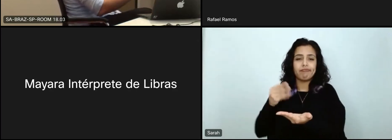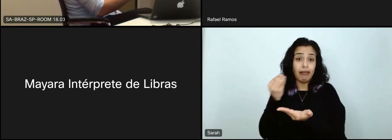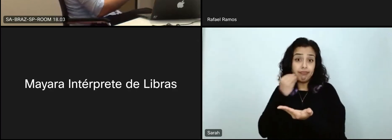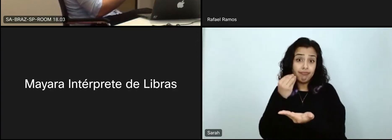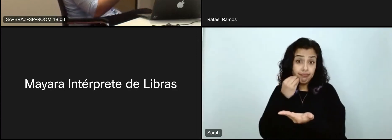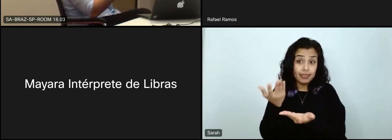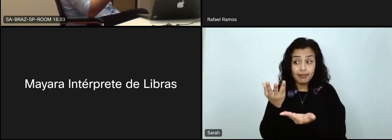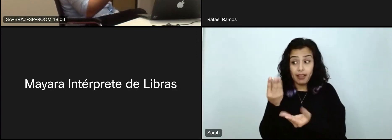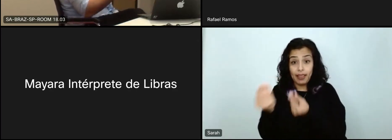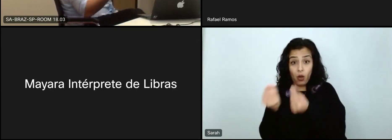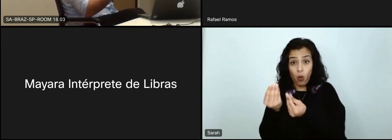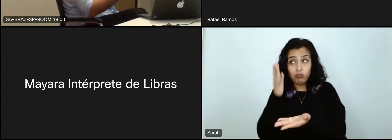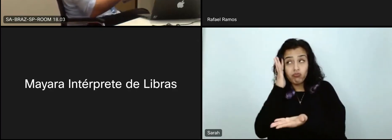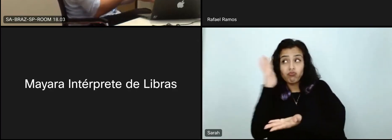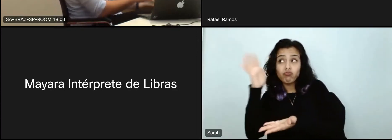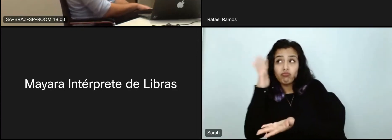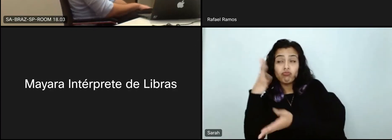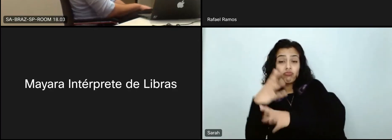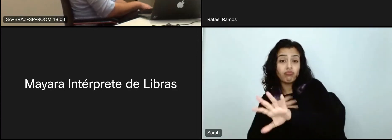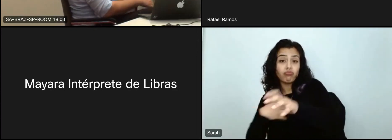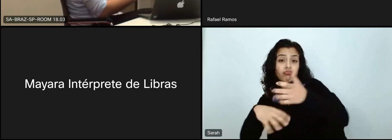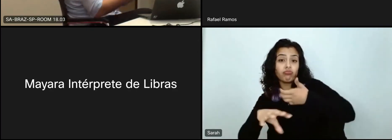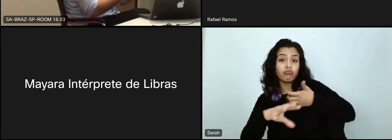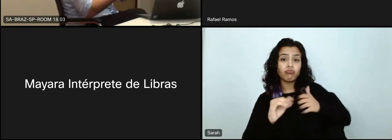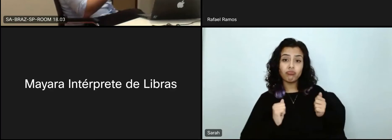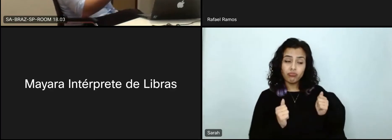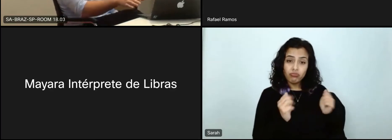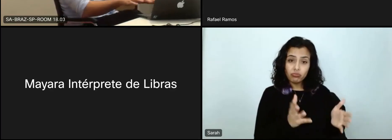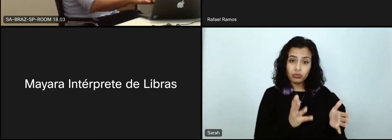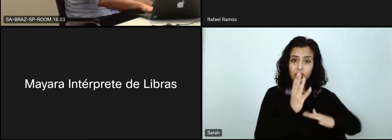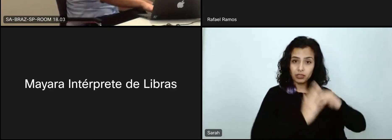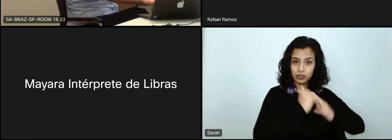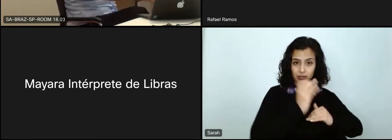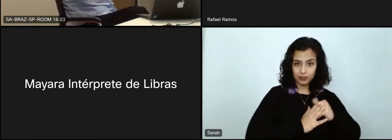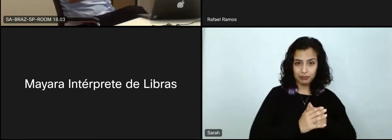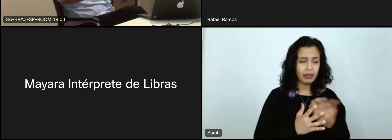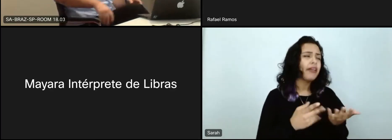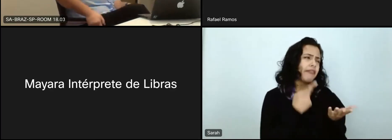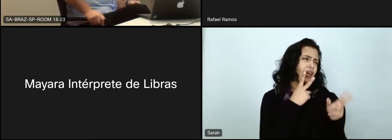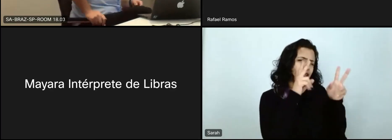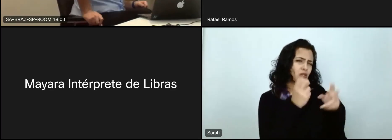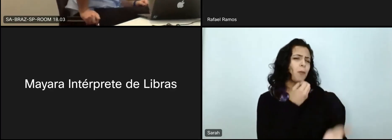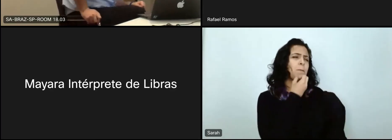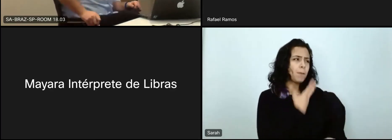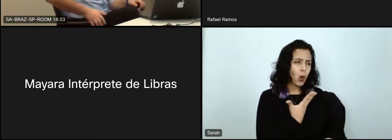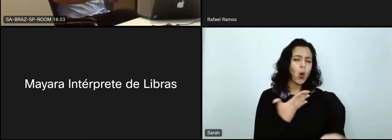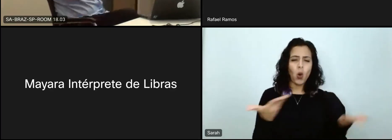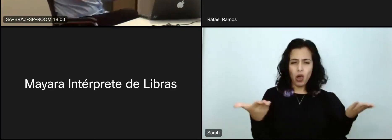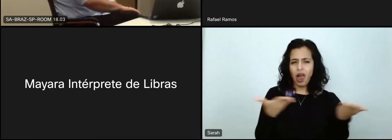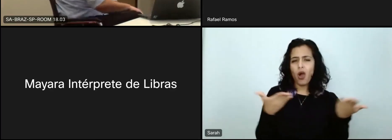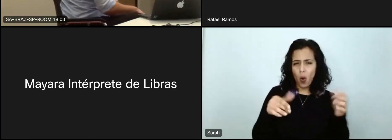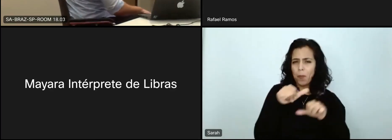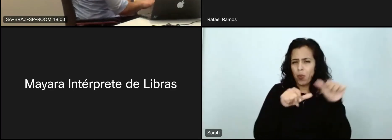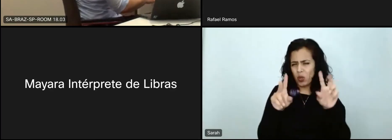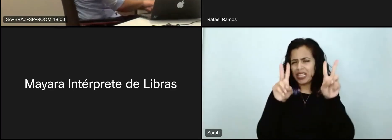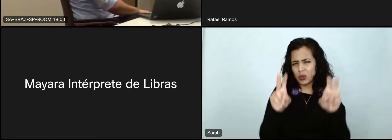fazer esse cenário de empatia por ação. Falar de coisa boa agora. Exato, vamos falar de coisa boa, chega de falar de tragédia, gente. Vamos falar